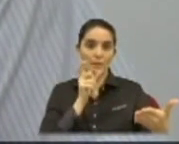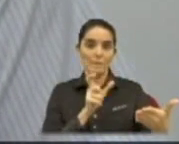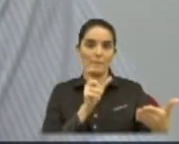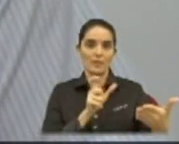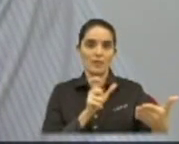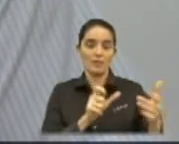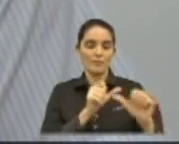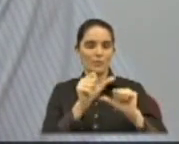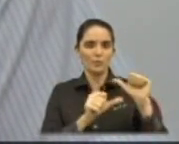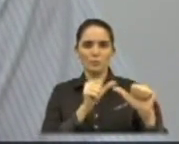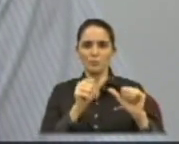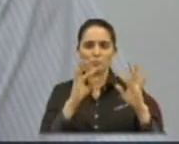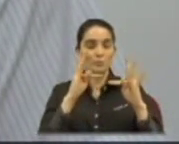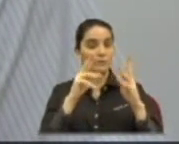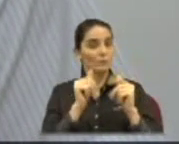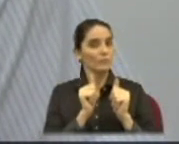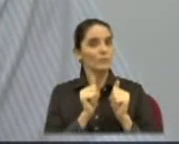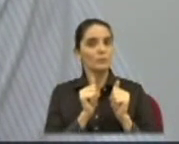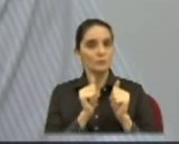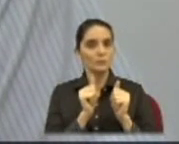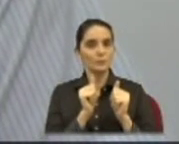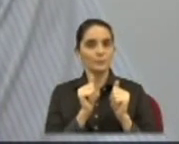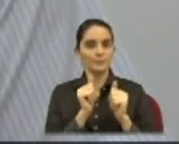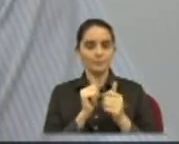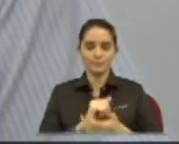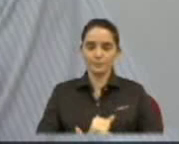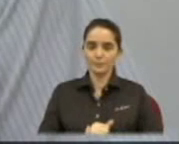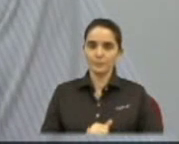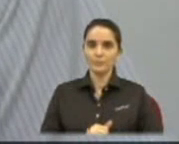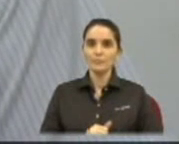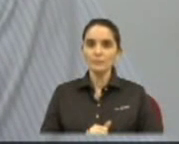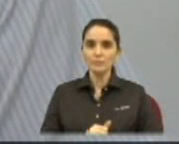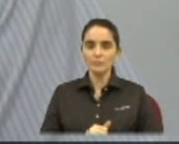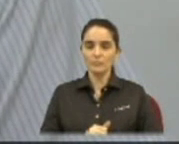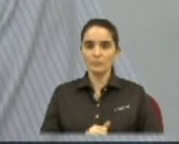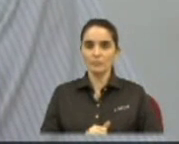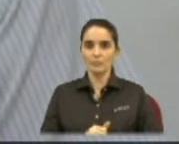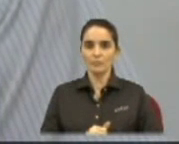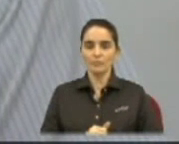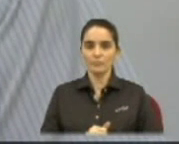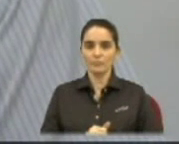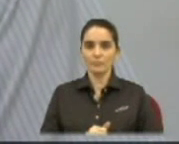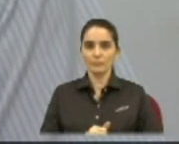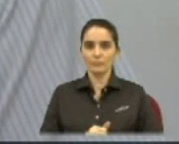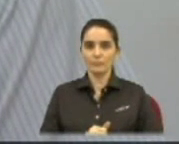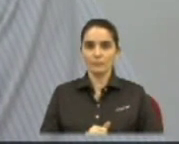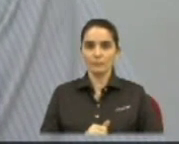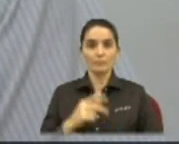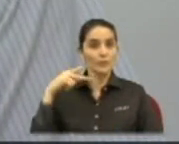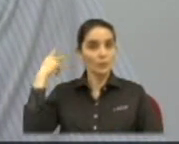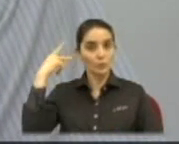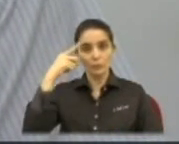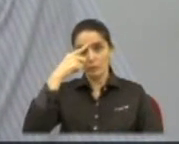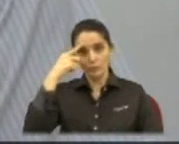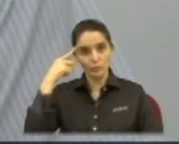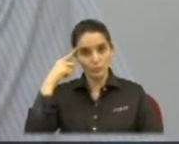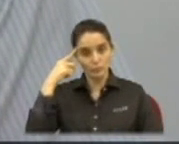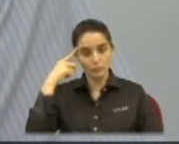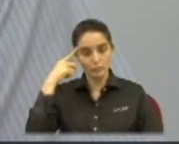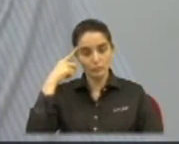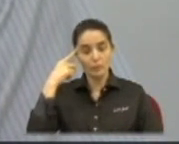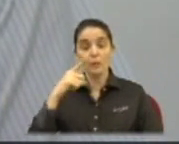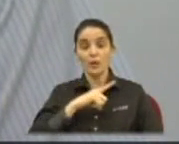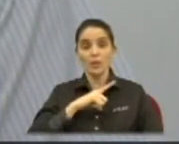mudar todo o contexto do que está escrito ali. E como o vereador Júlio é um vereador